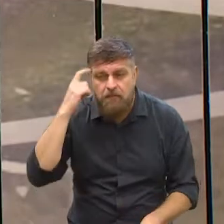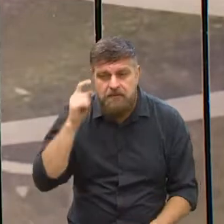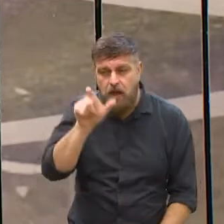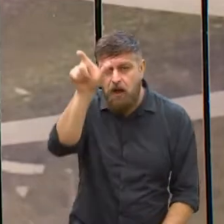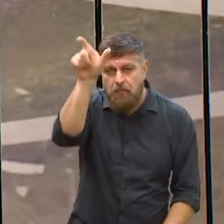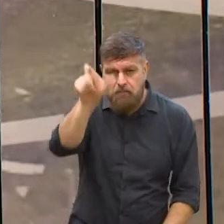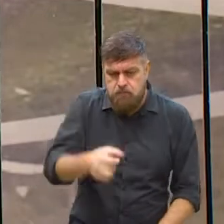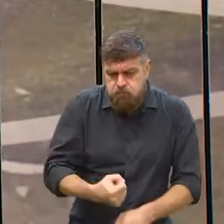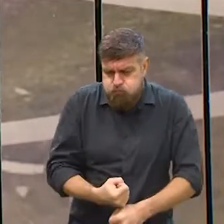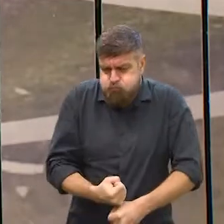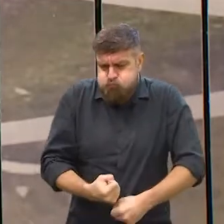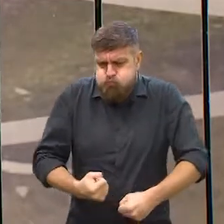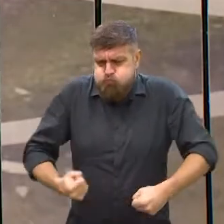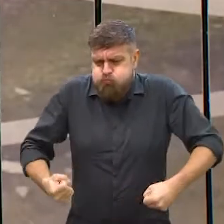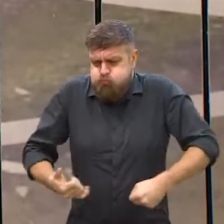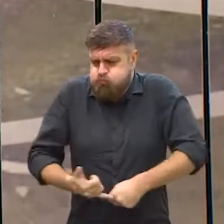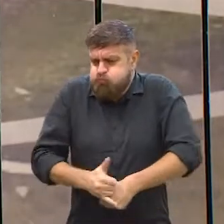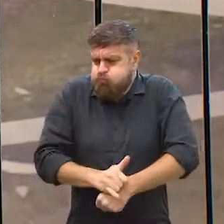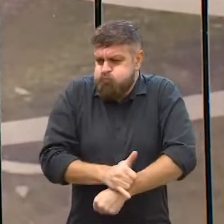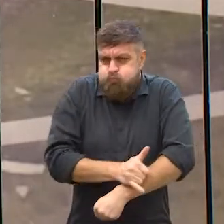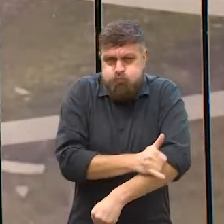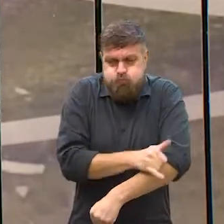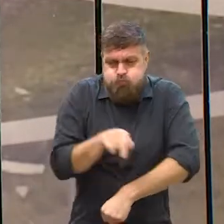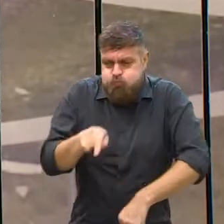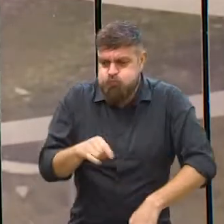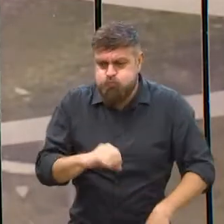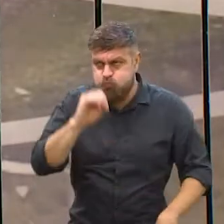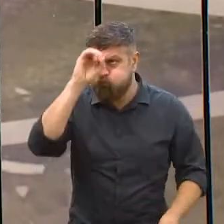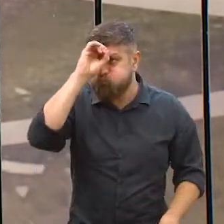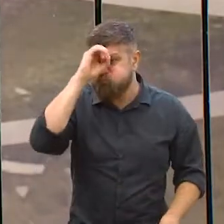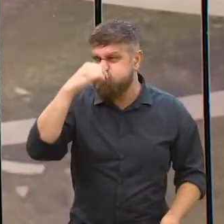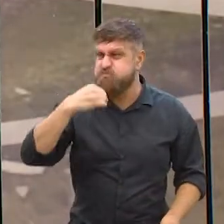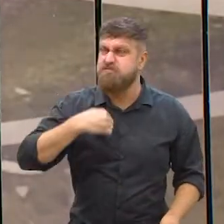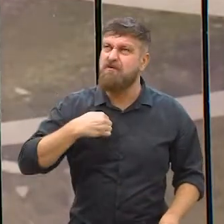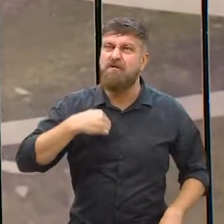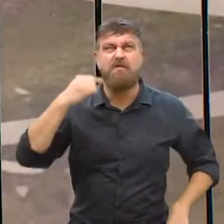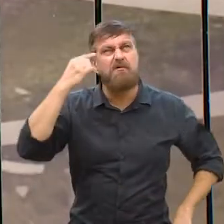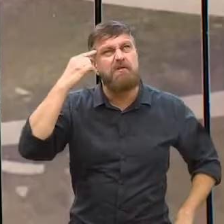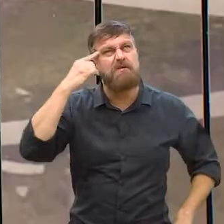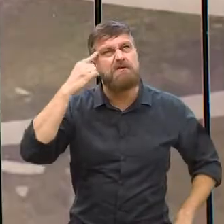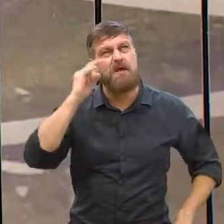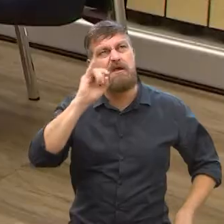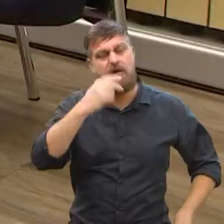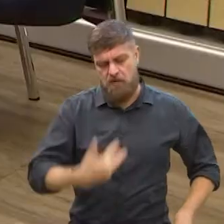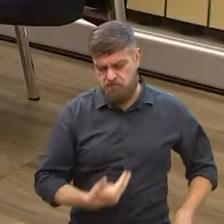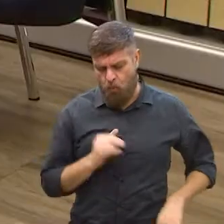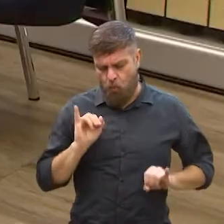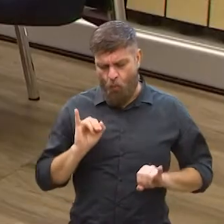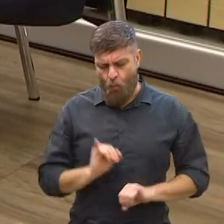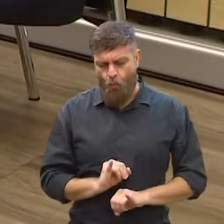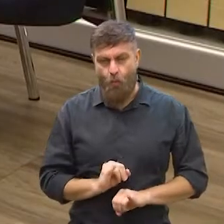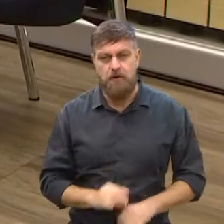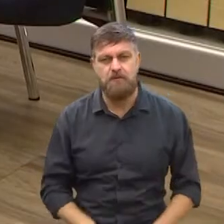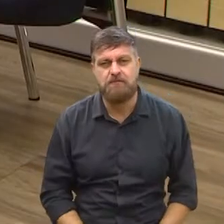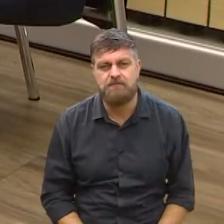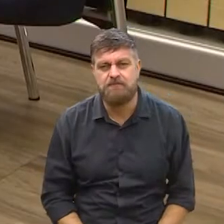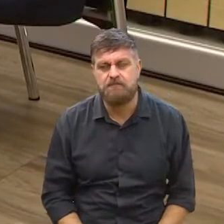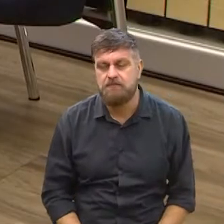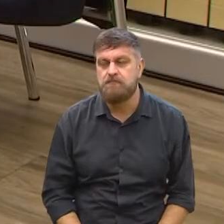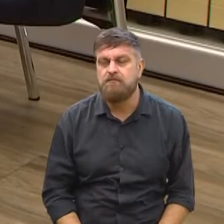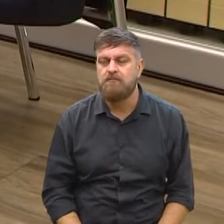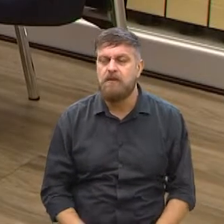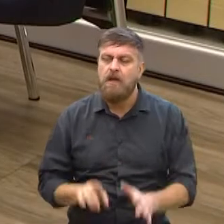obesa que ainda não passou pela cabeça dela a cirurgia bariátrica, porque hoje é o bariátrica sim ou não. Quais são